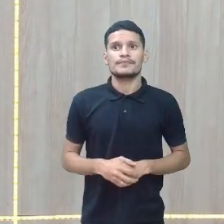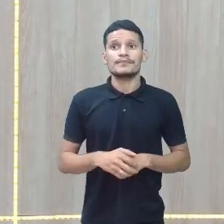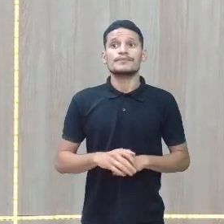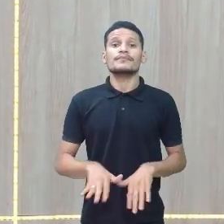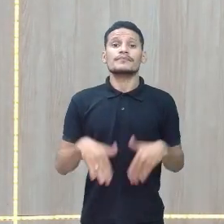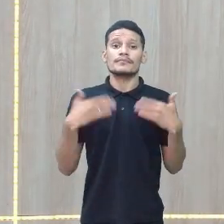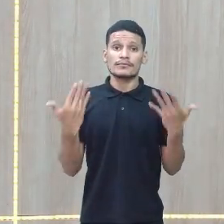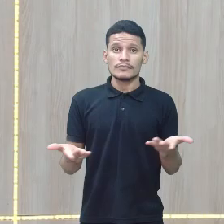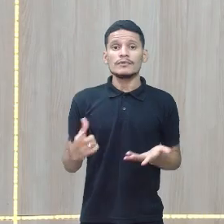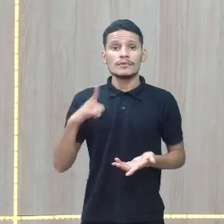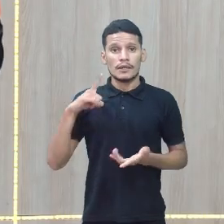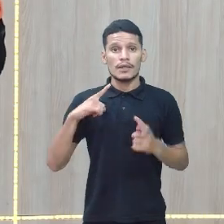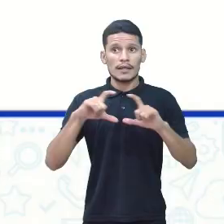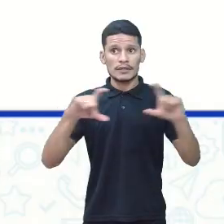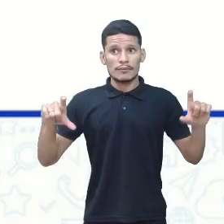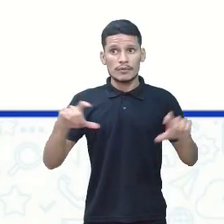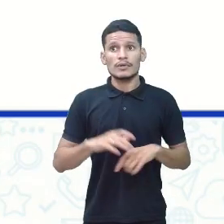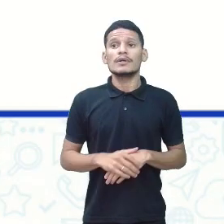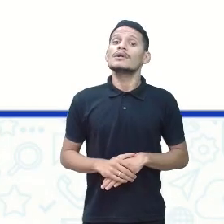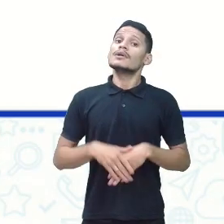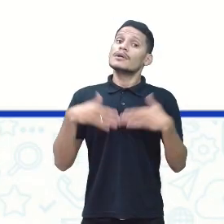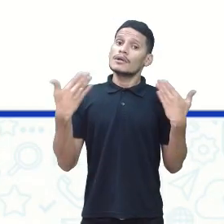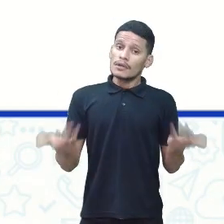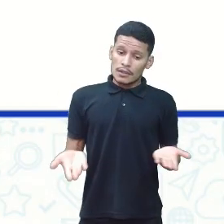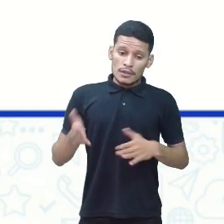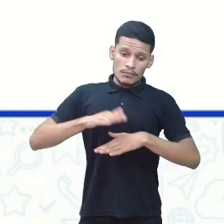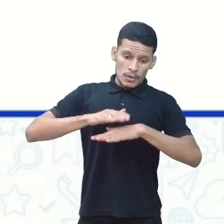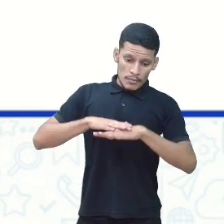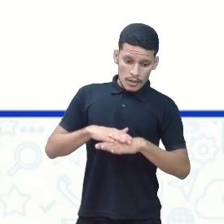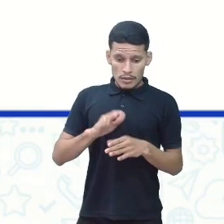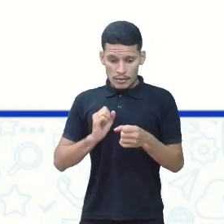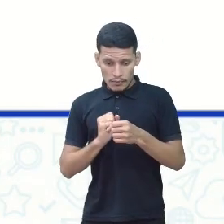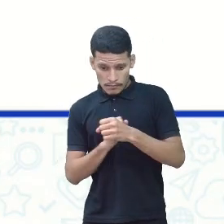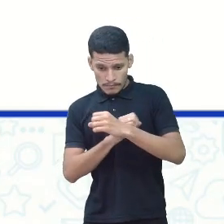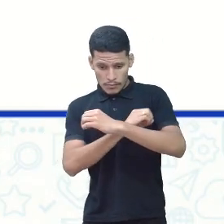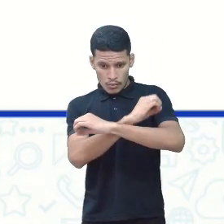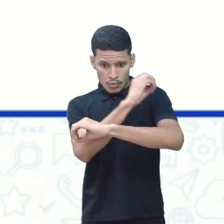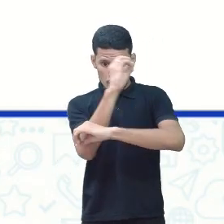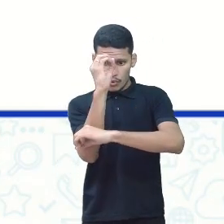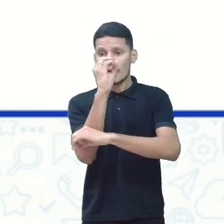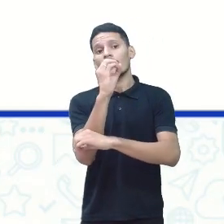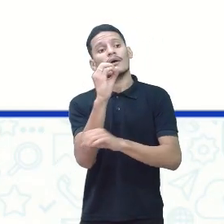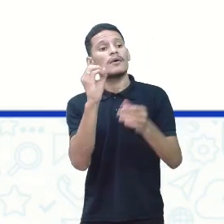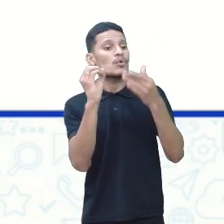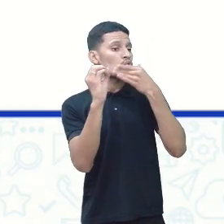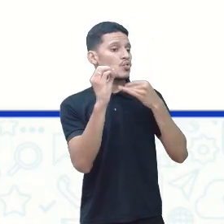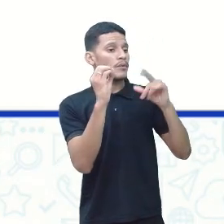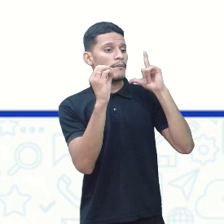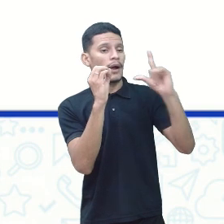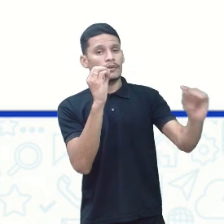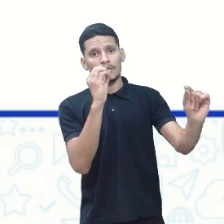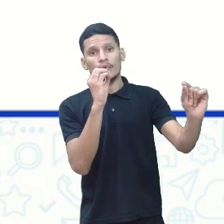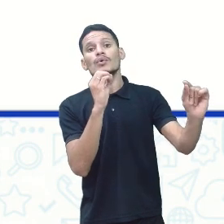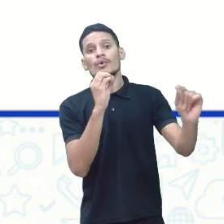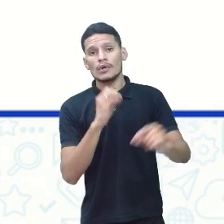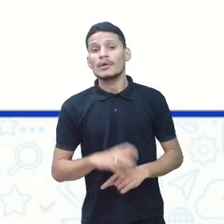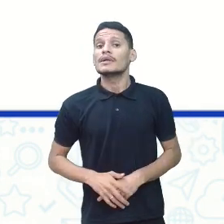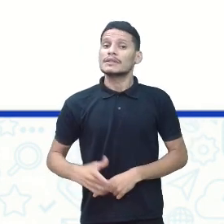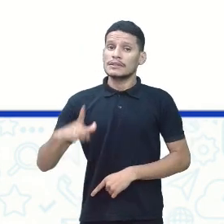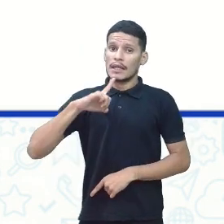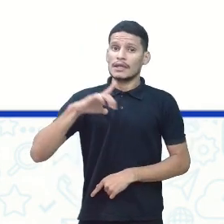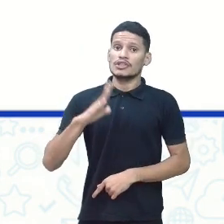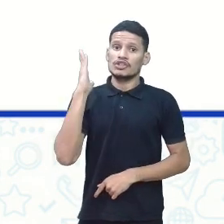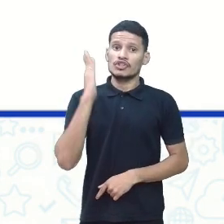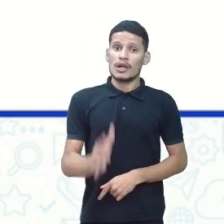Então nós temos aqui, assim que o dia amanheceu, ele partiu. Então, nós temos aqui um